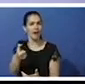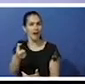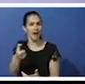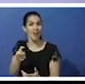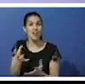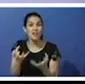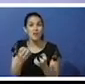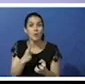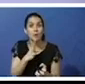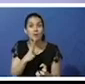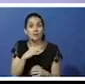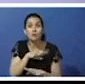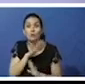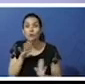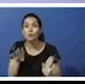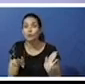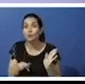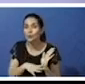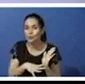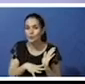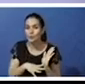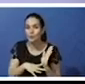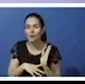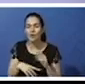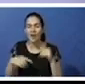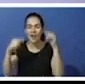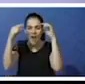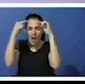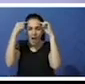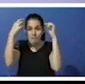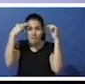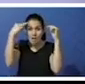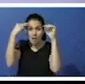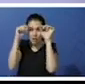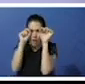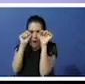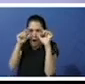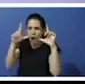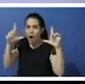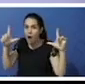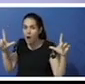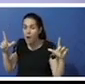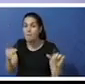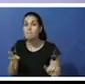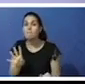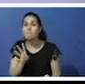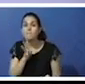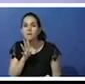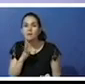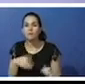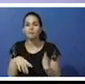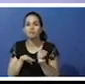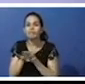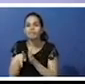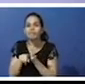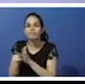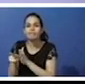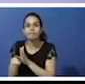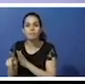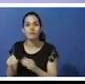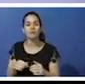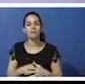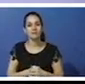quer reconhecer. Com a mente aberta, observa, pergunta, pesquisa,